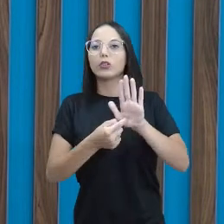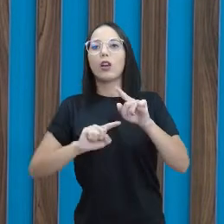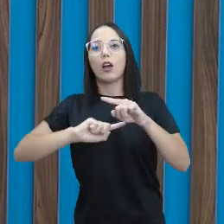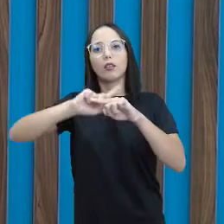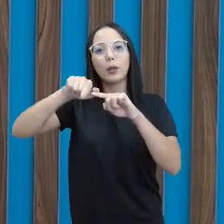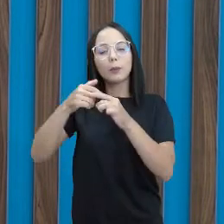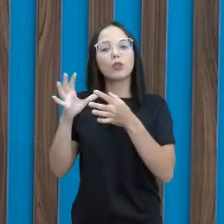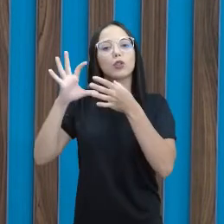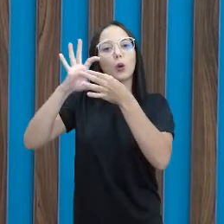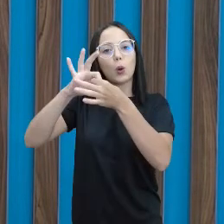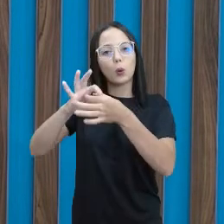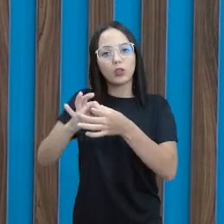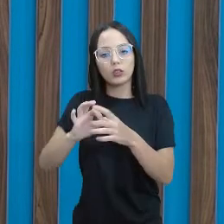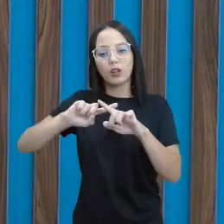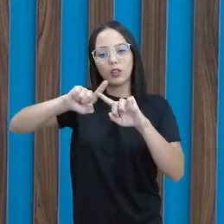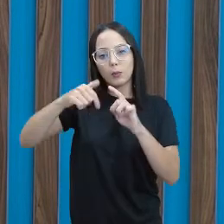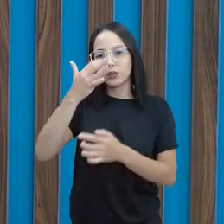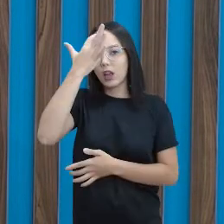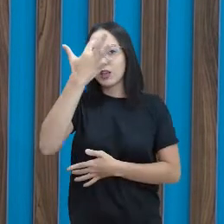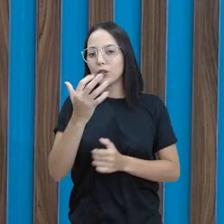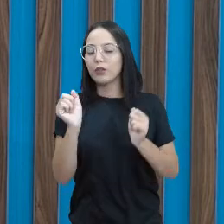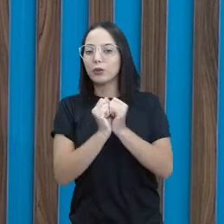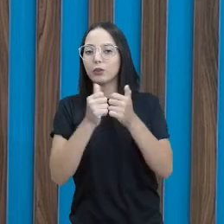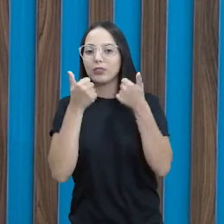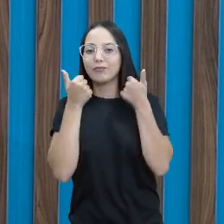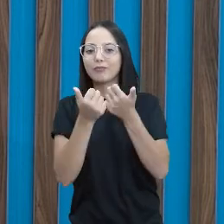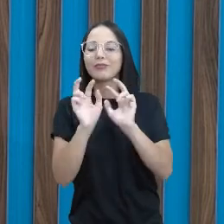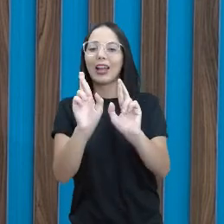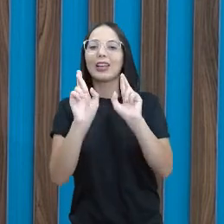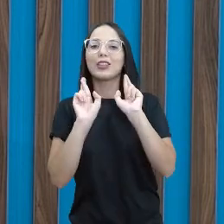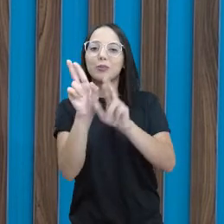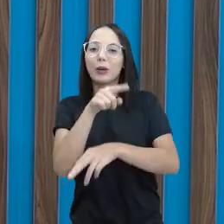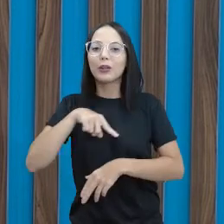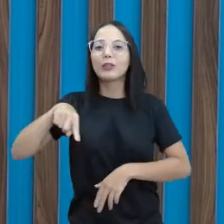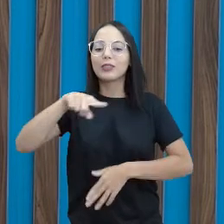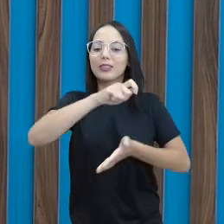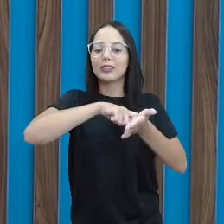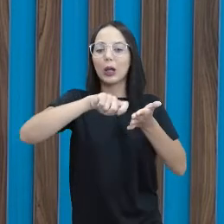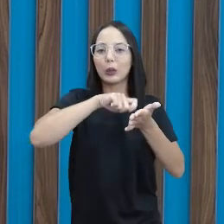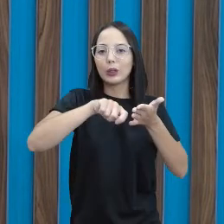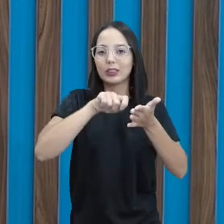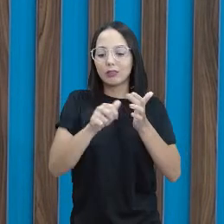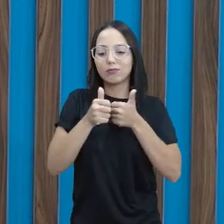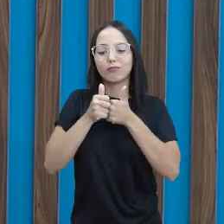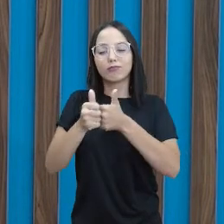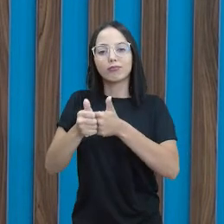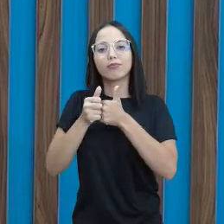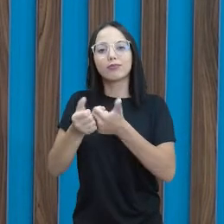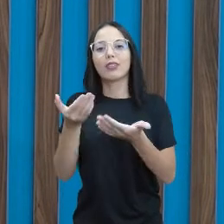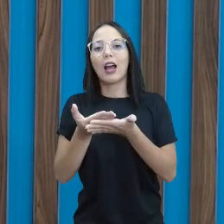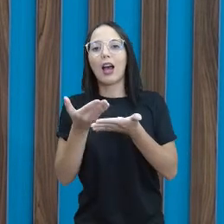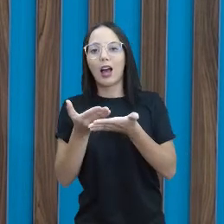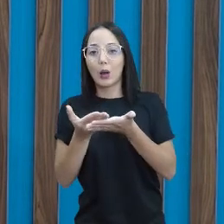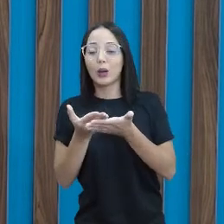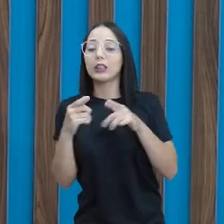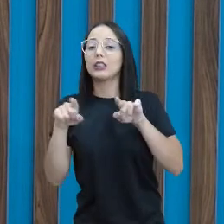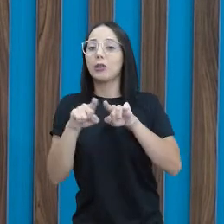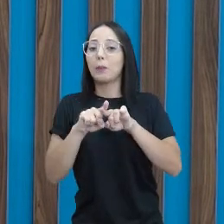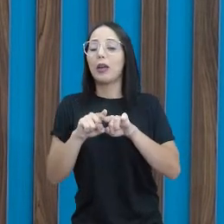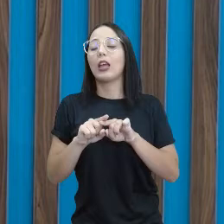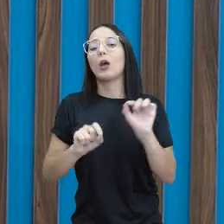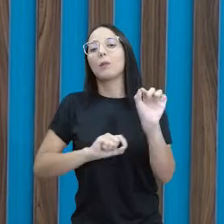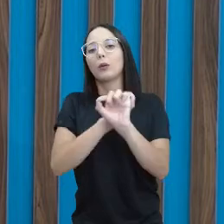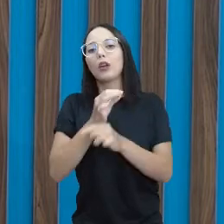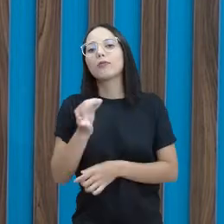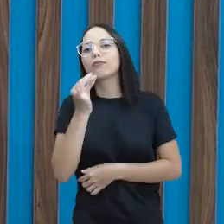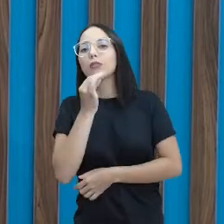para dar um probleminha, depois a gente resolver junto, tá certo? Então, espero que você tenha feito as anotações. Acompanhe a aula de hoje com o Tiago, para você conseguir aí